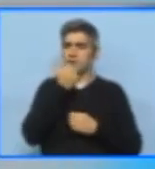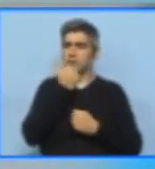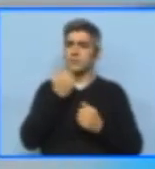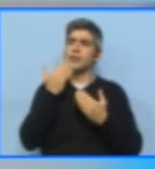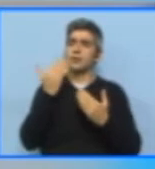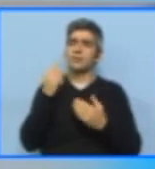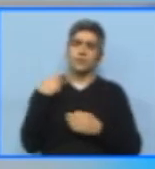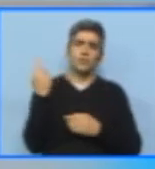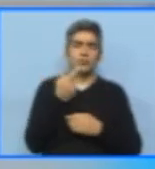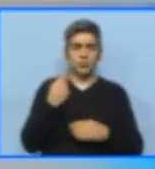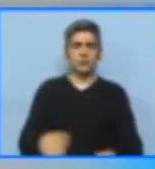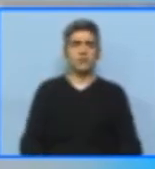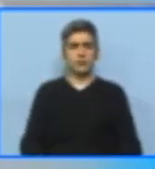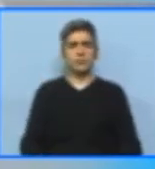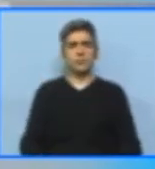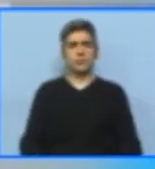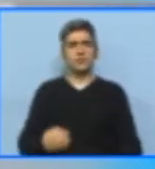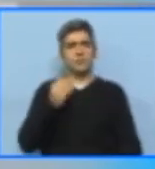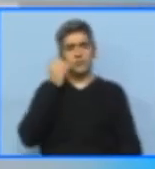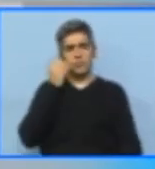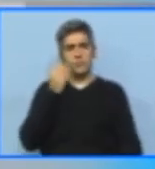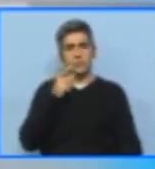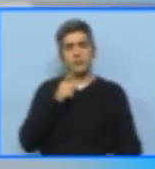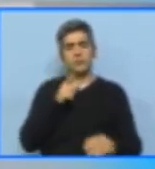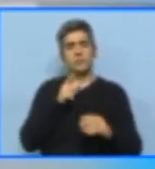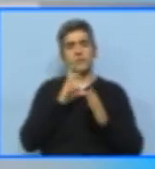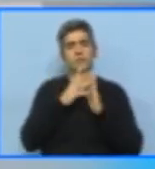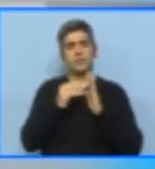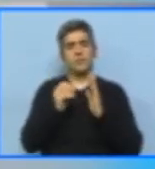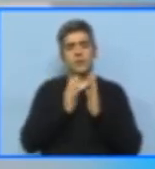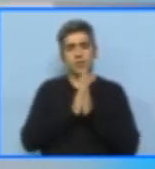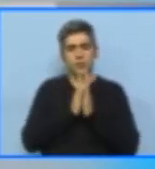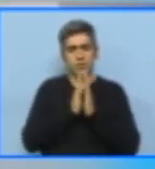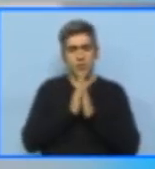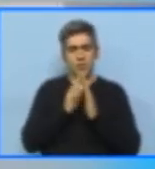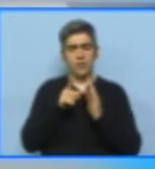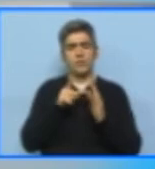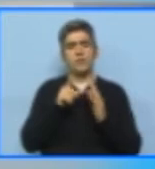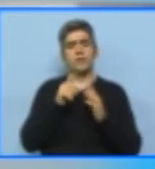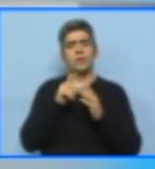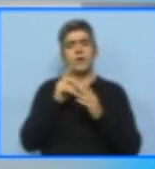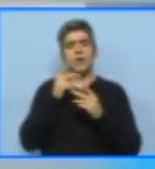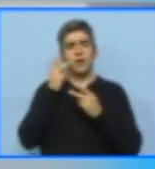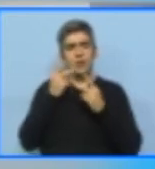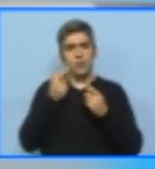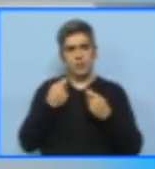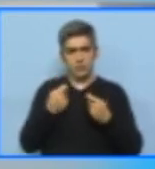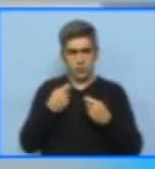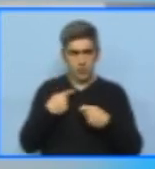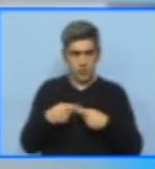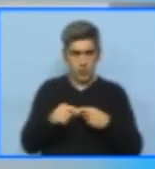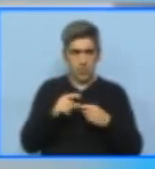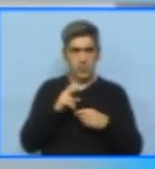a todos retribuo. E como é que se afirma esta matriz cristã no panorama audiovisual? Isto tem tido custos